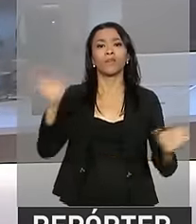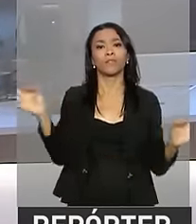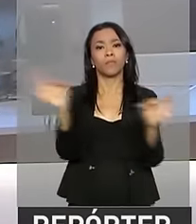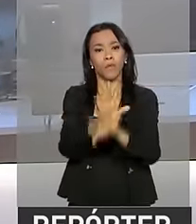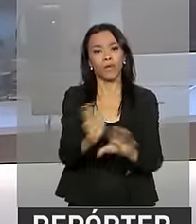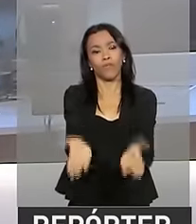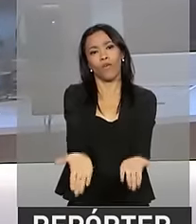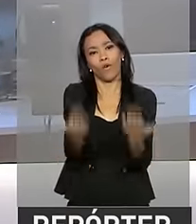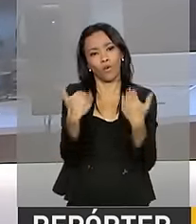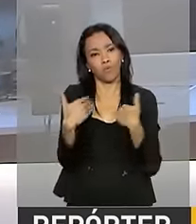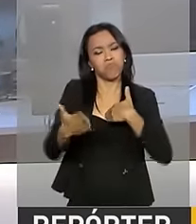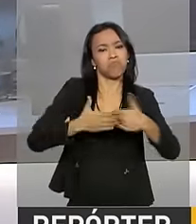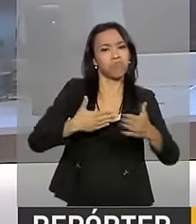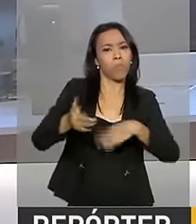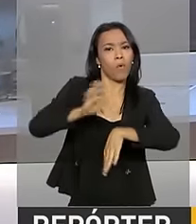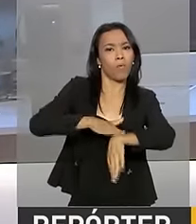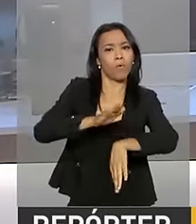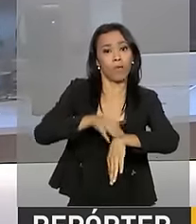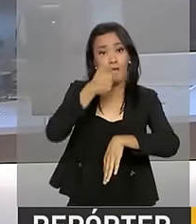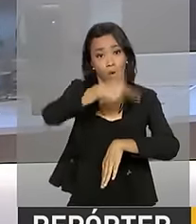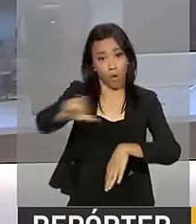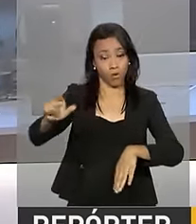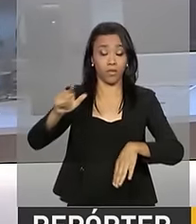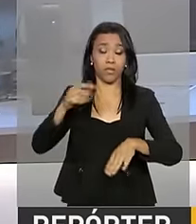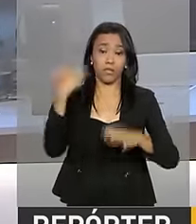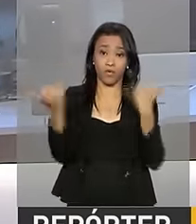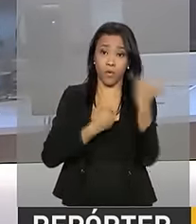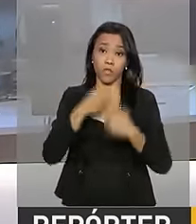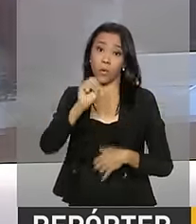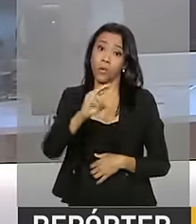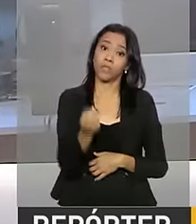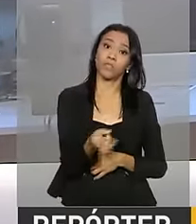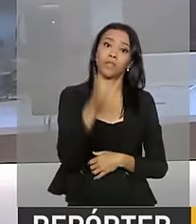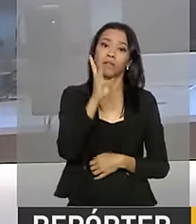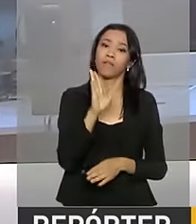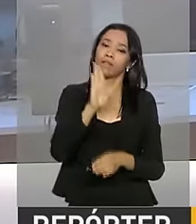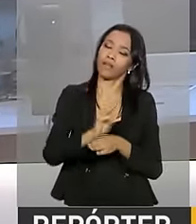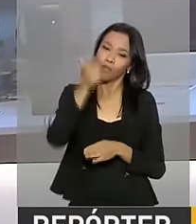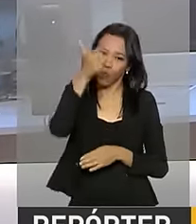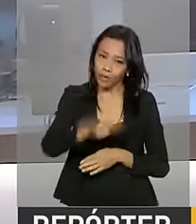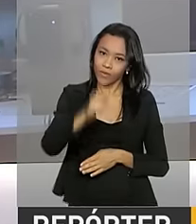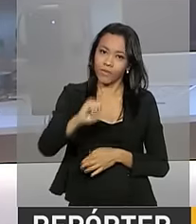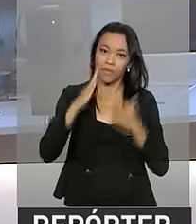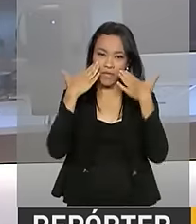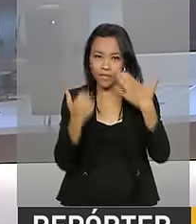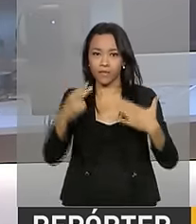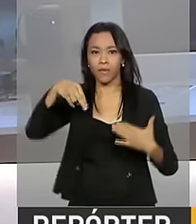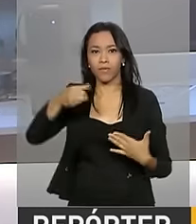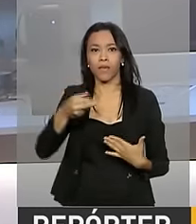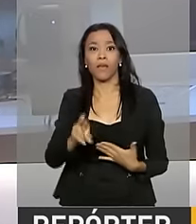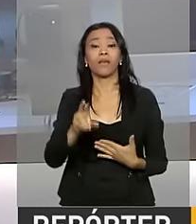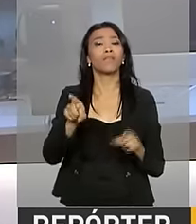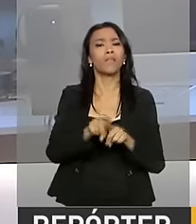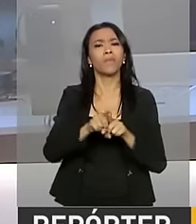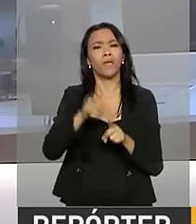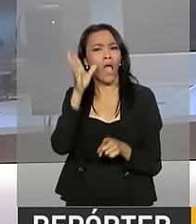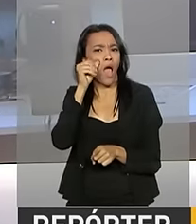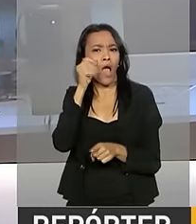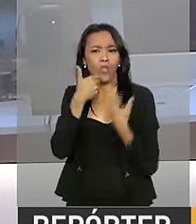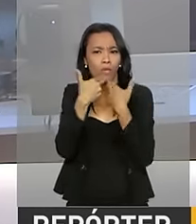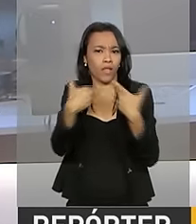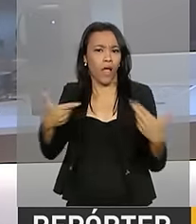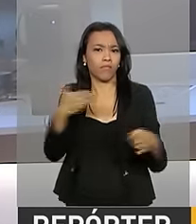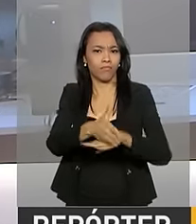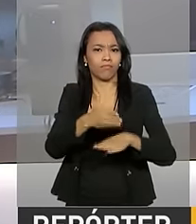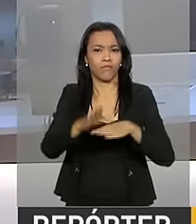por aqui voltamos a qualquer momento com outras informações ou às 3 da tarde na próxima edição do repórter NBR acompanhe também as novidades em